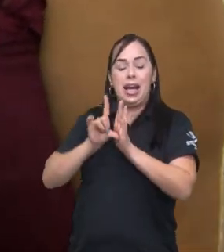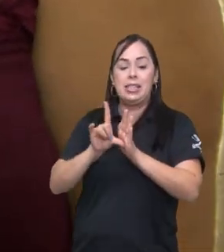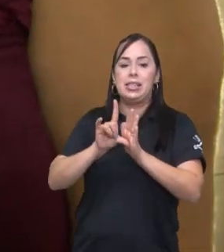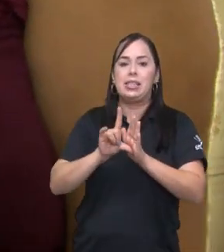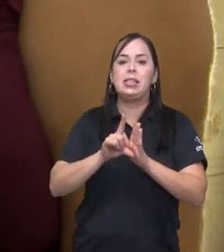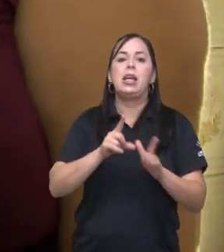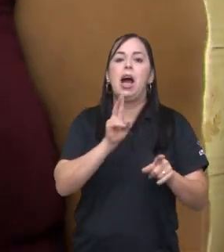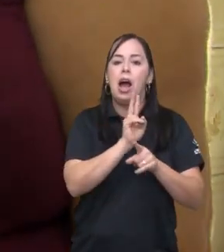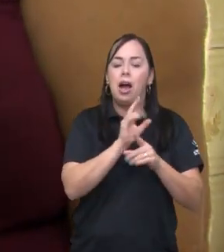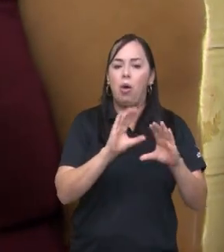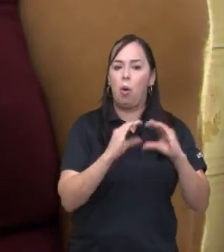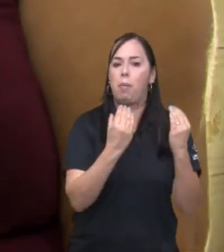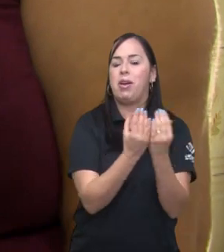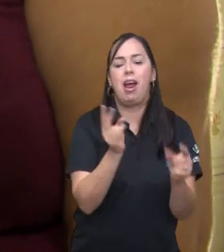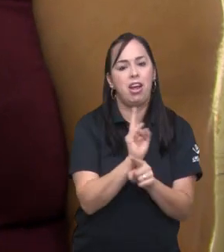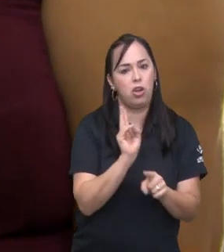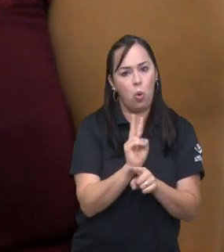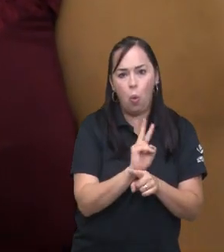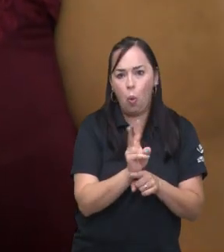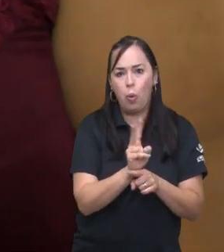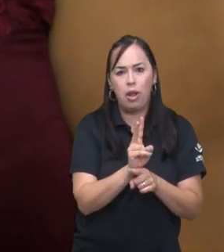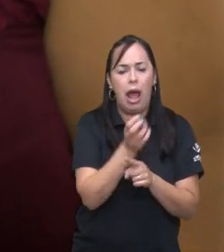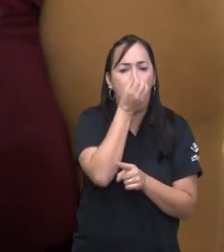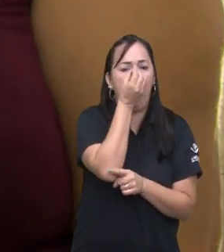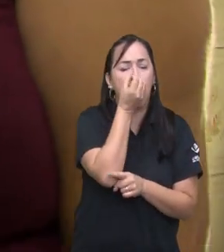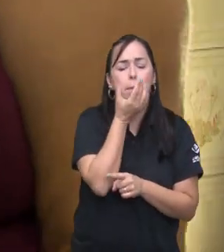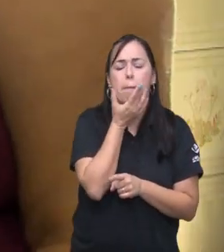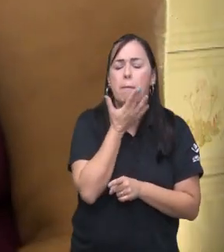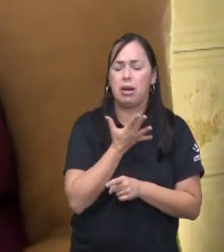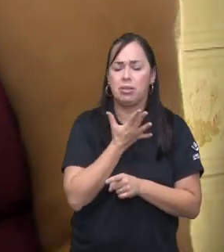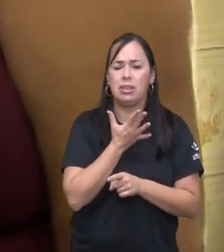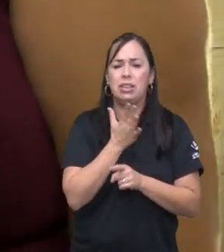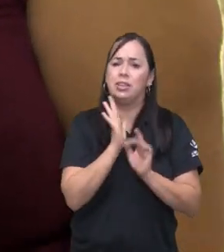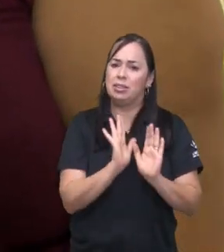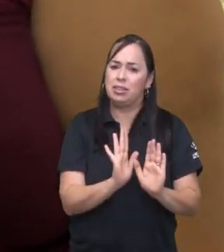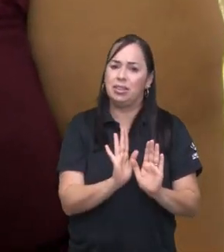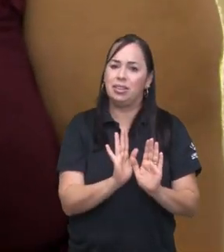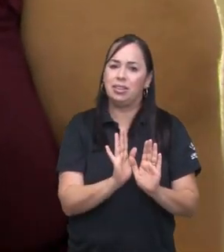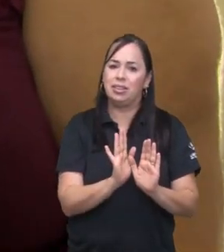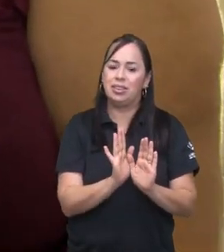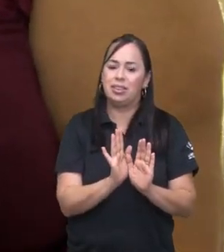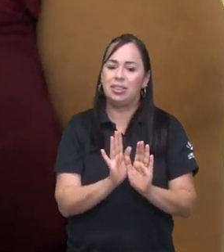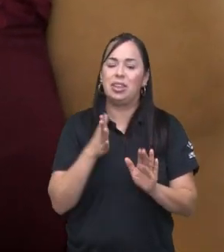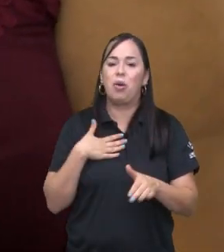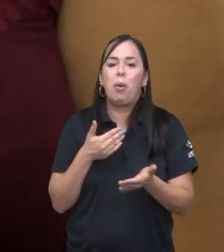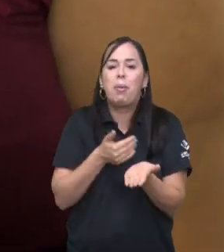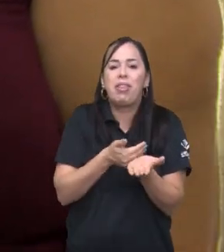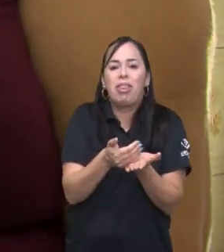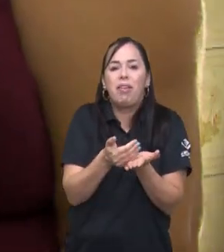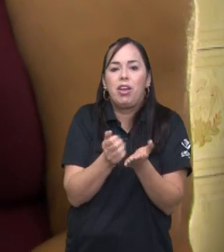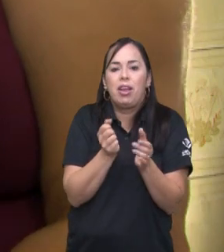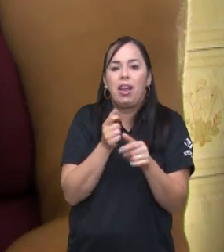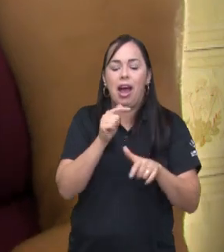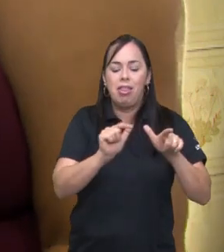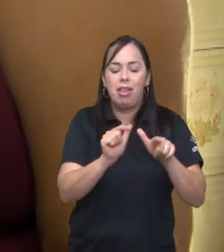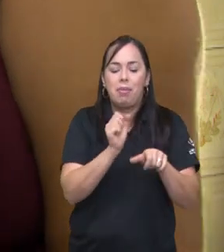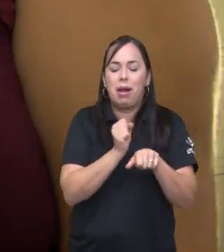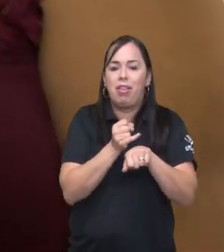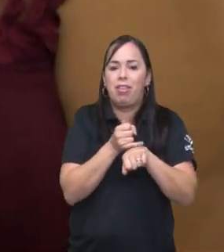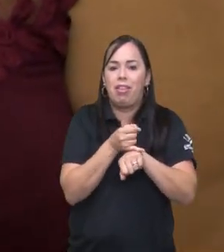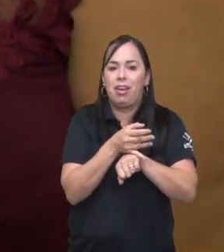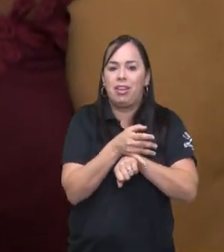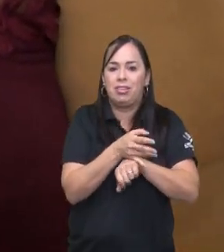fazer, gente, como que era muito bom. Então a gente sentava lá de madrugada,